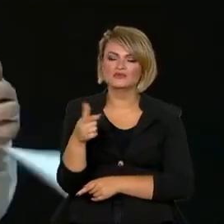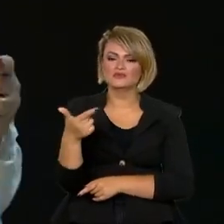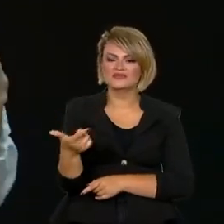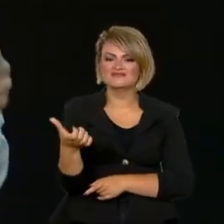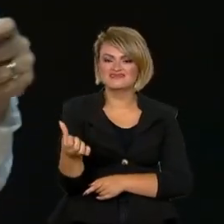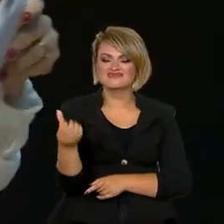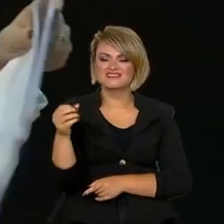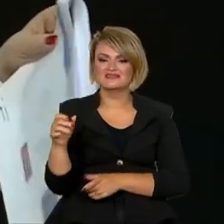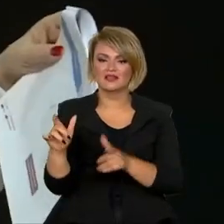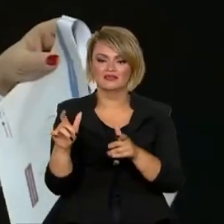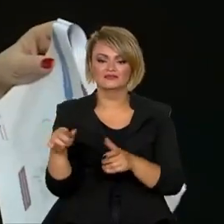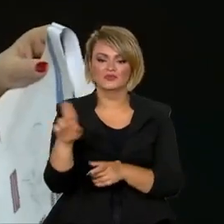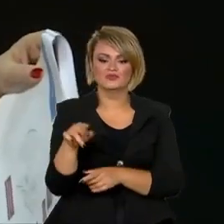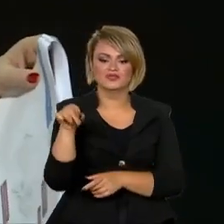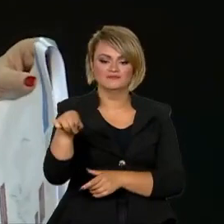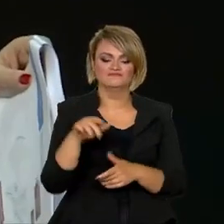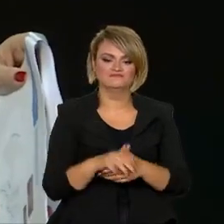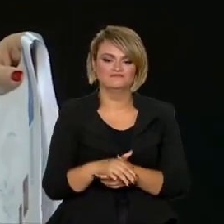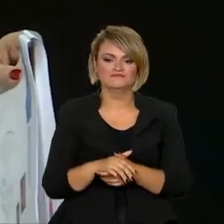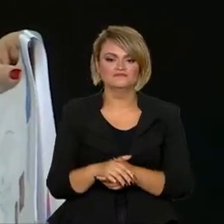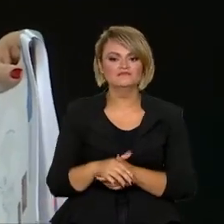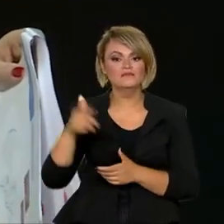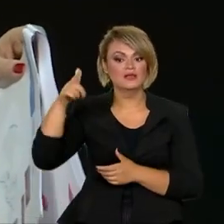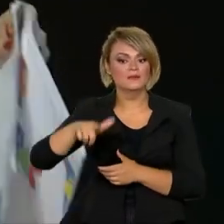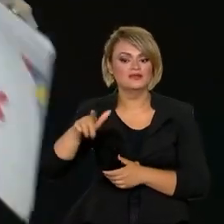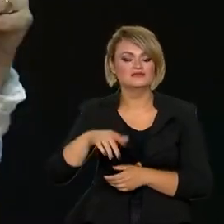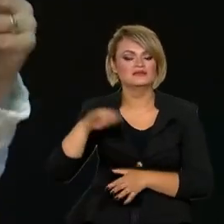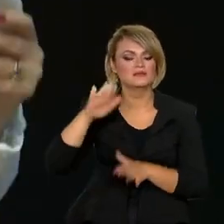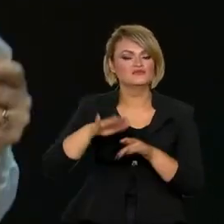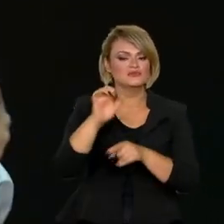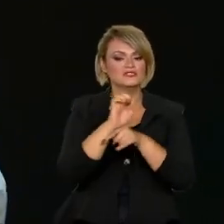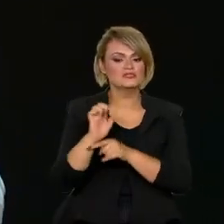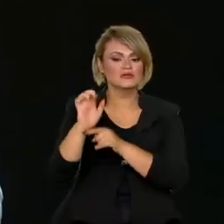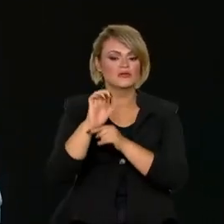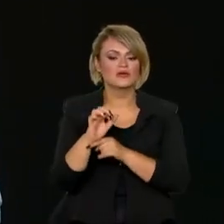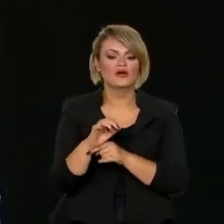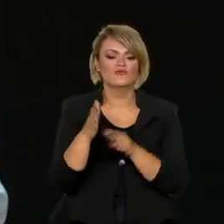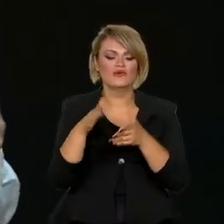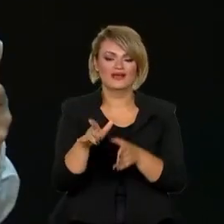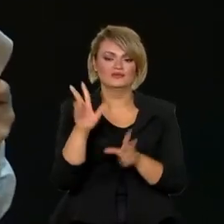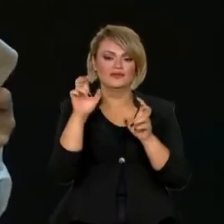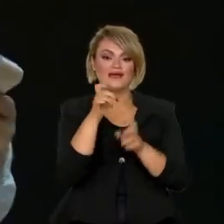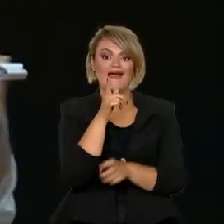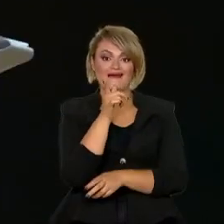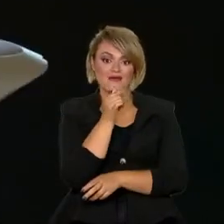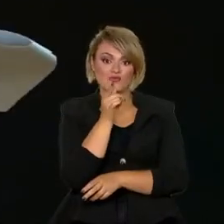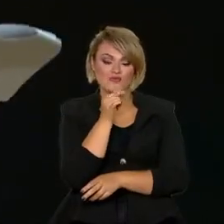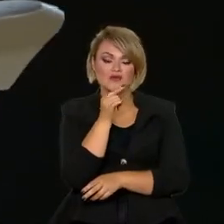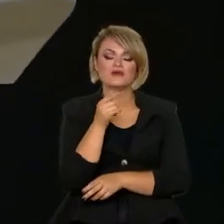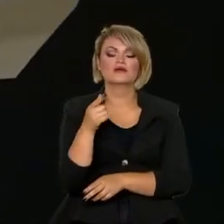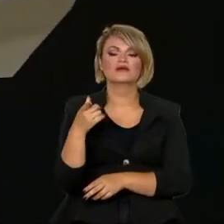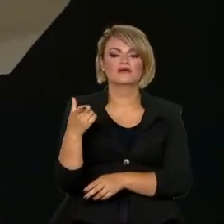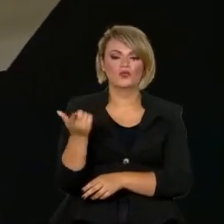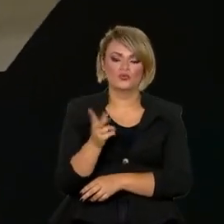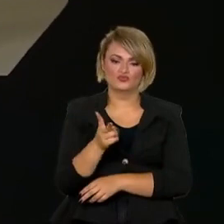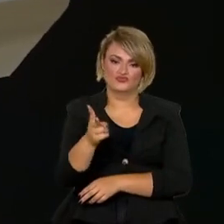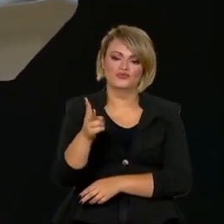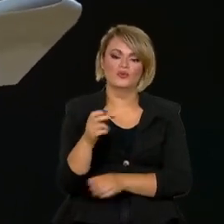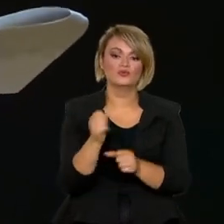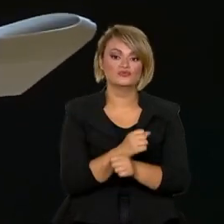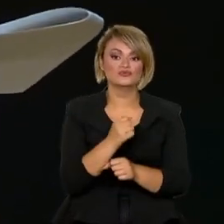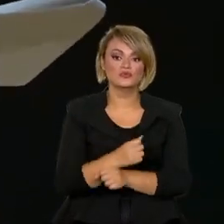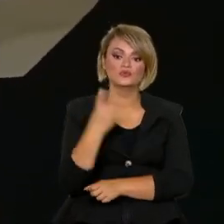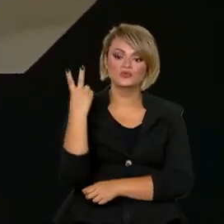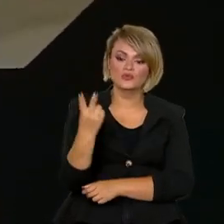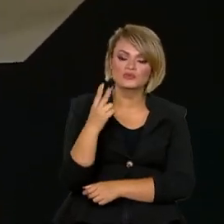3.863 unidades. Num eixo fundamental para o Estado, que é o eixo Água para Todos, nós teremos a continuidade de duas obras